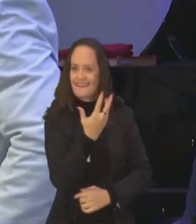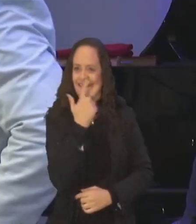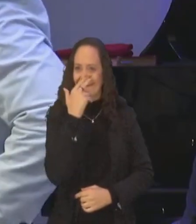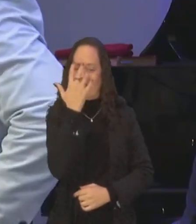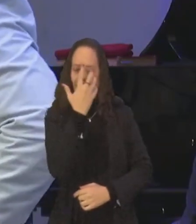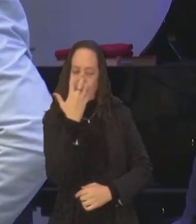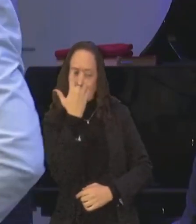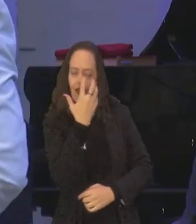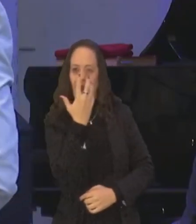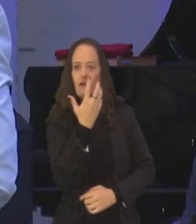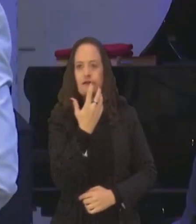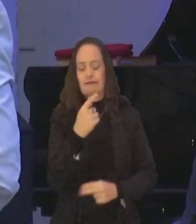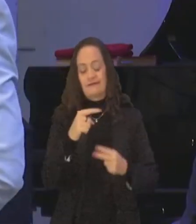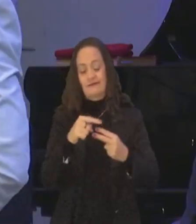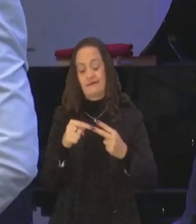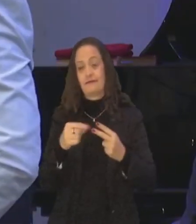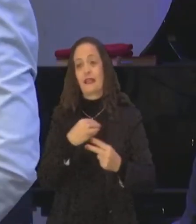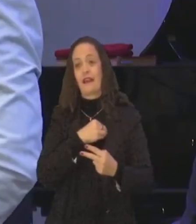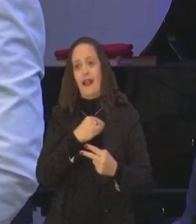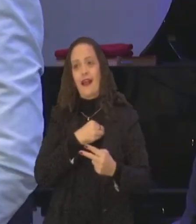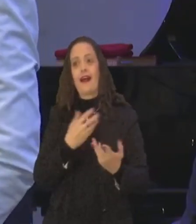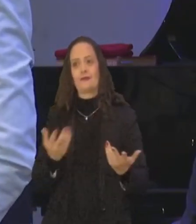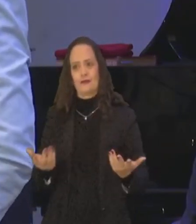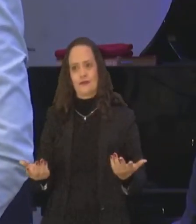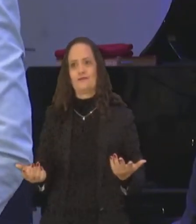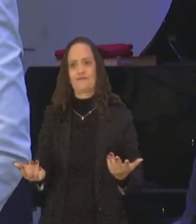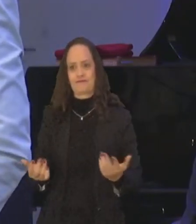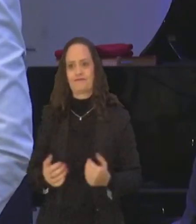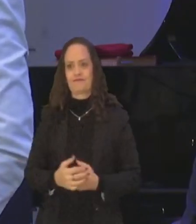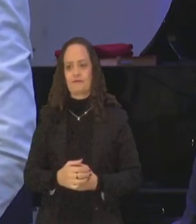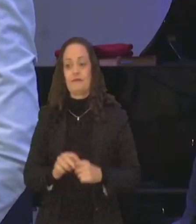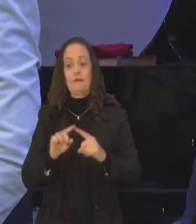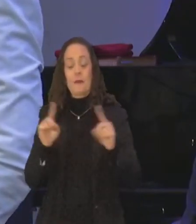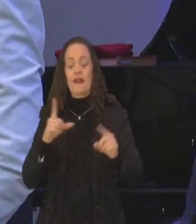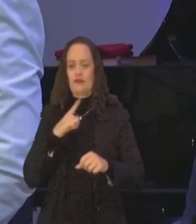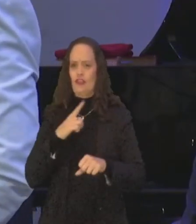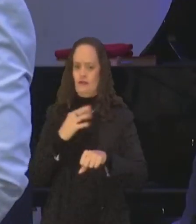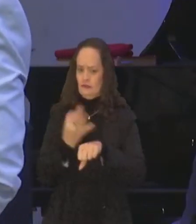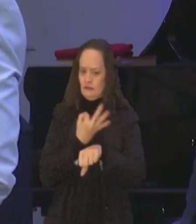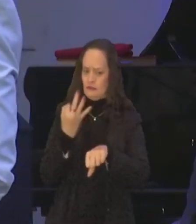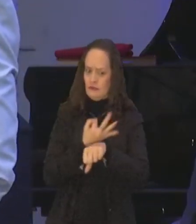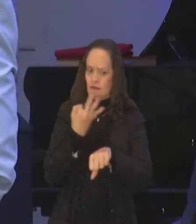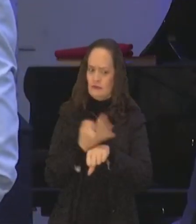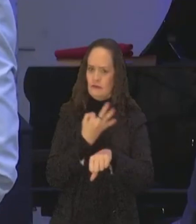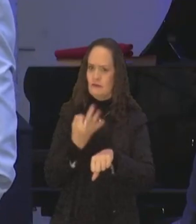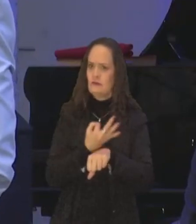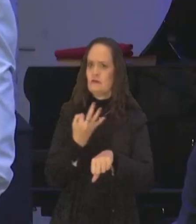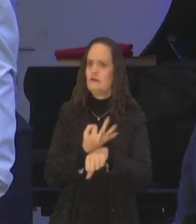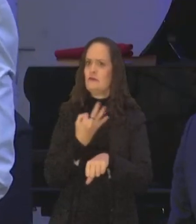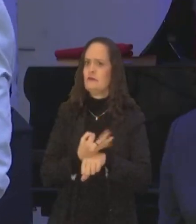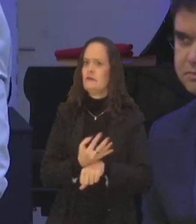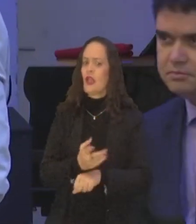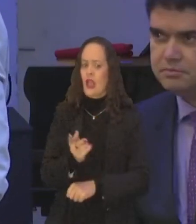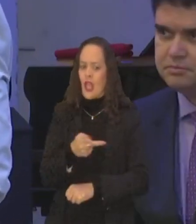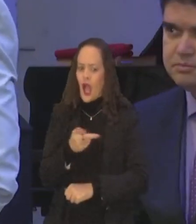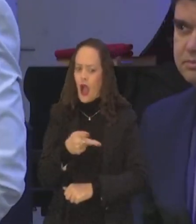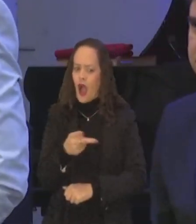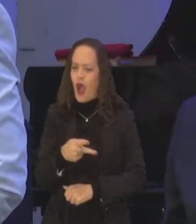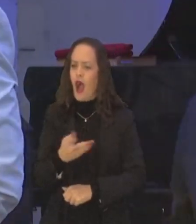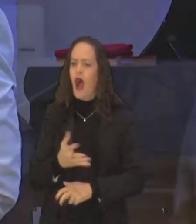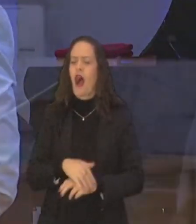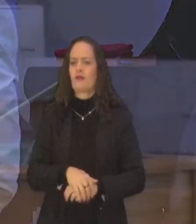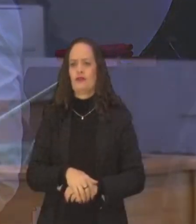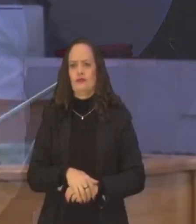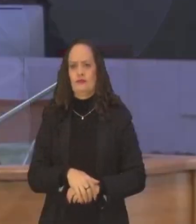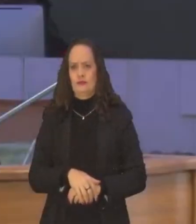Dois pecados graves que o texto nos mostra. Tolerância para com o erro, tolerância para com os lobos